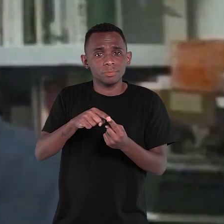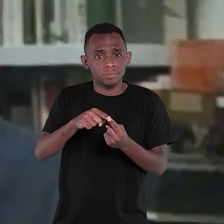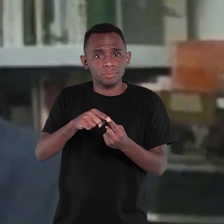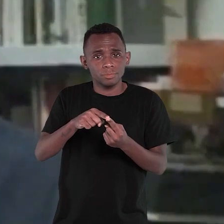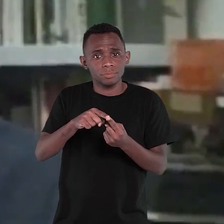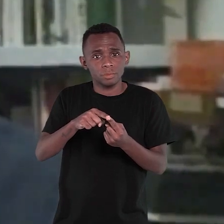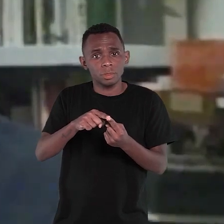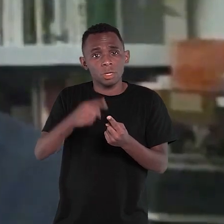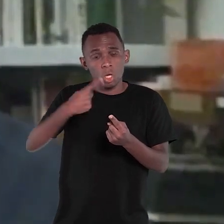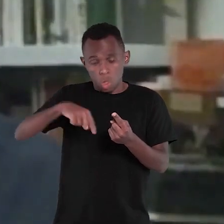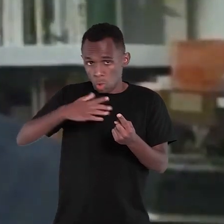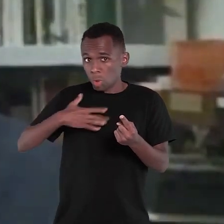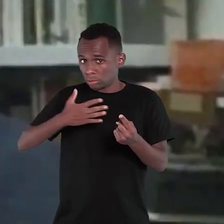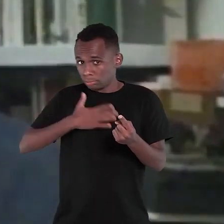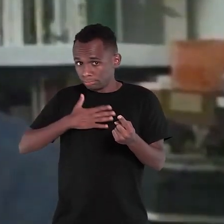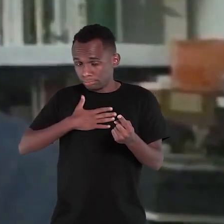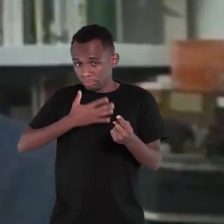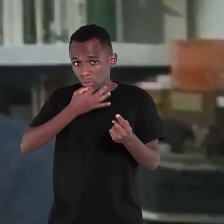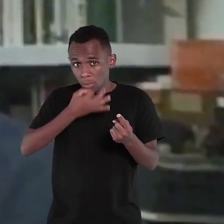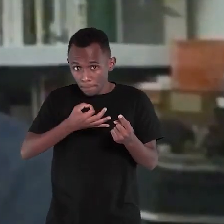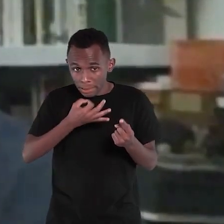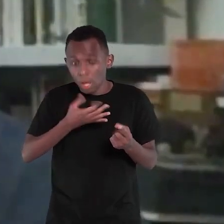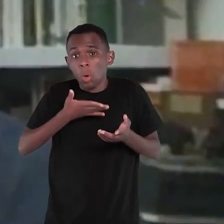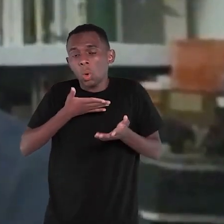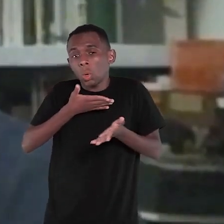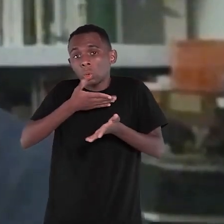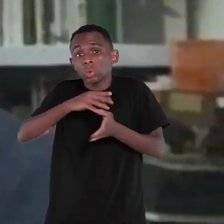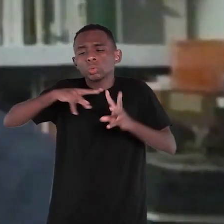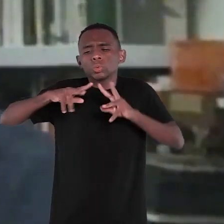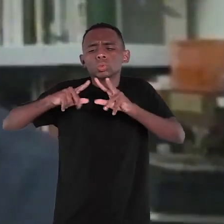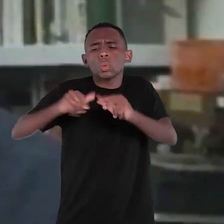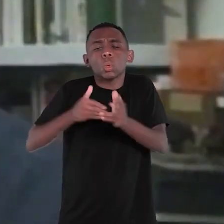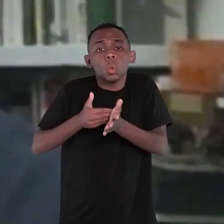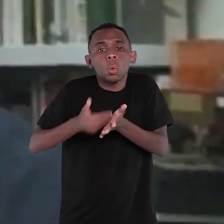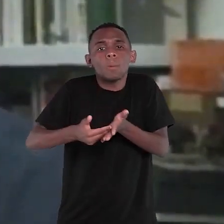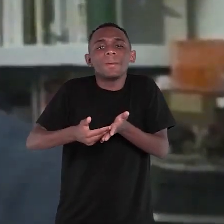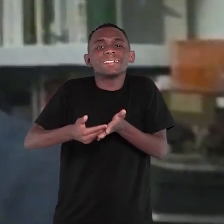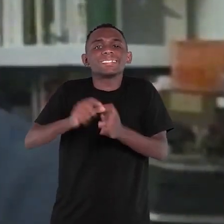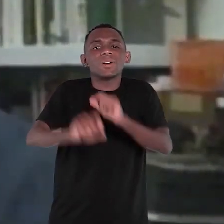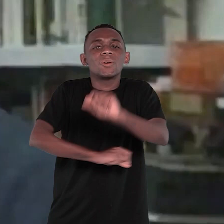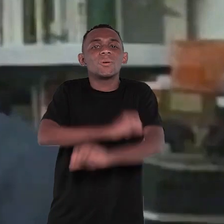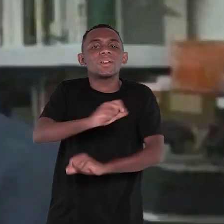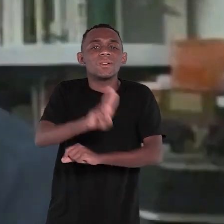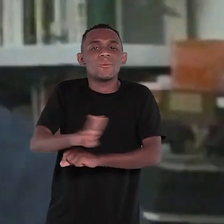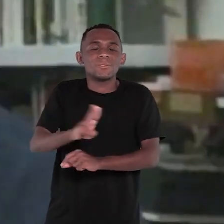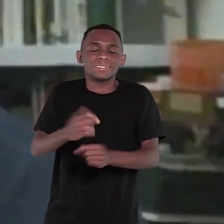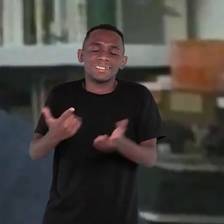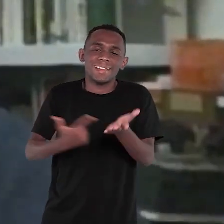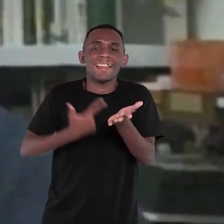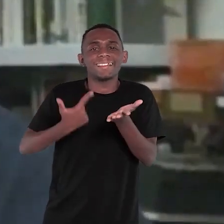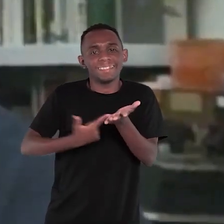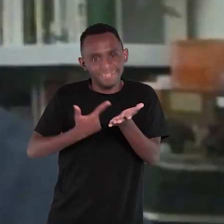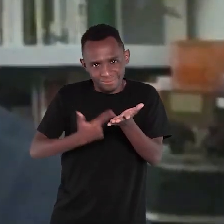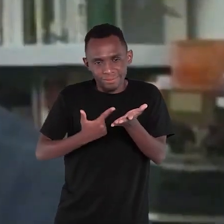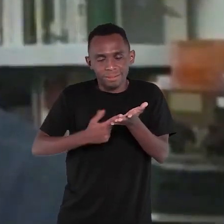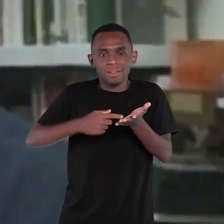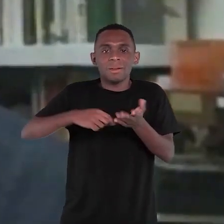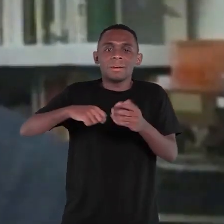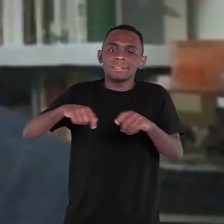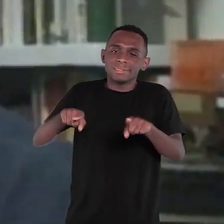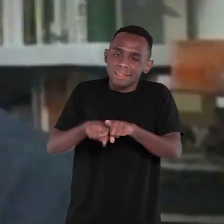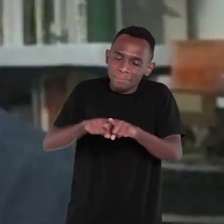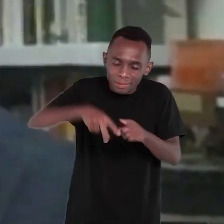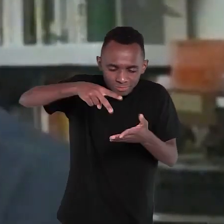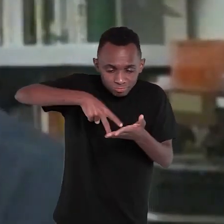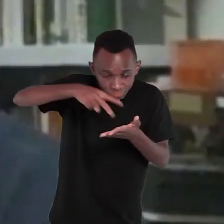muito singelamente, né, na nossa opinião, tudo começa na literatura, né? Tudo começa